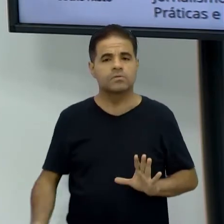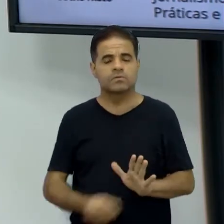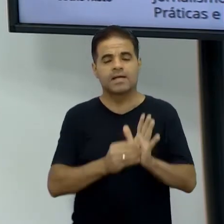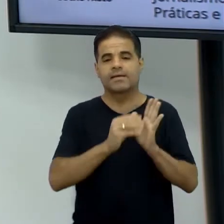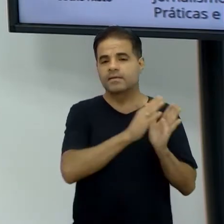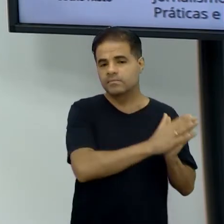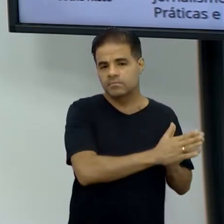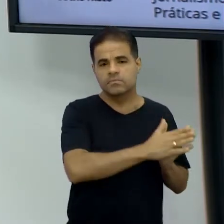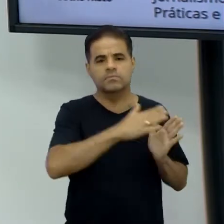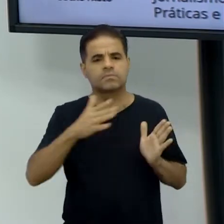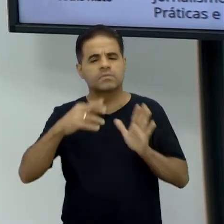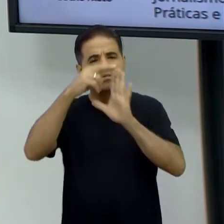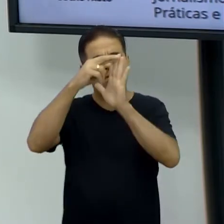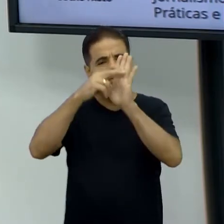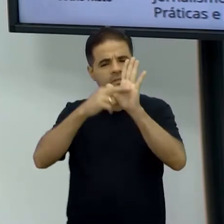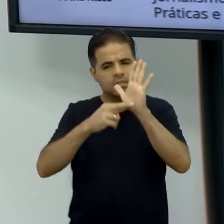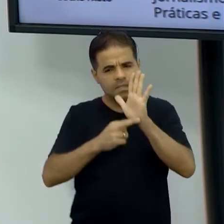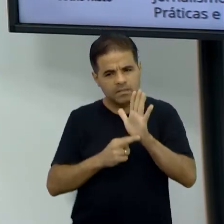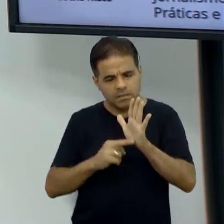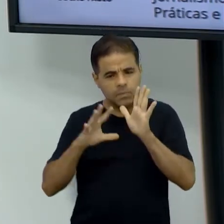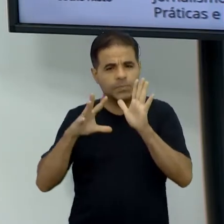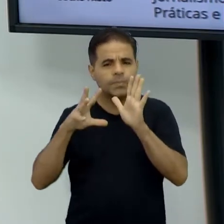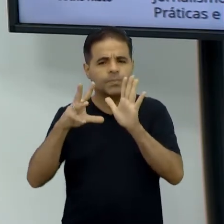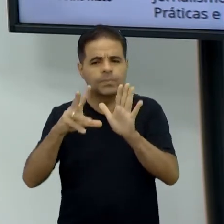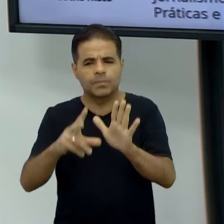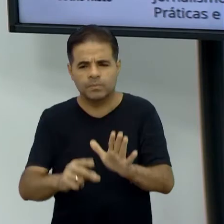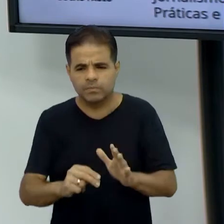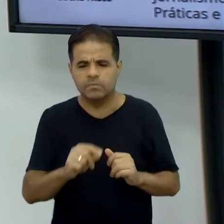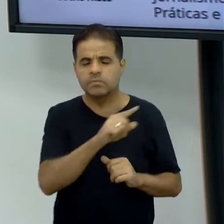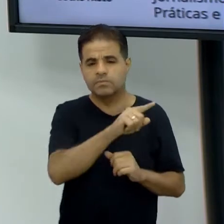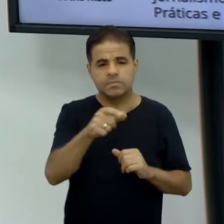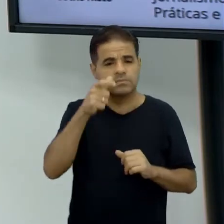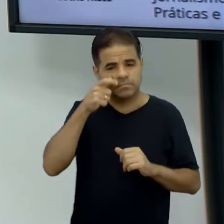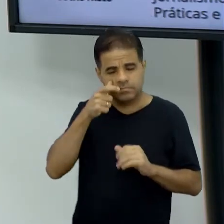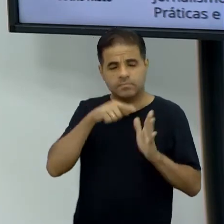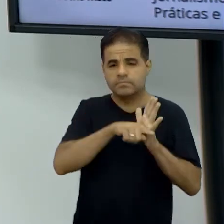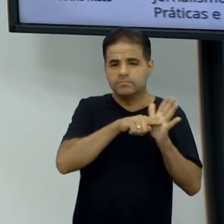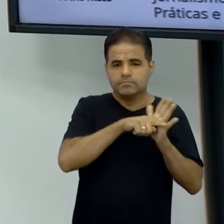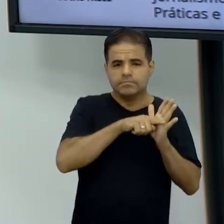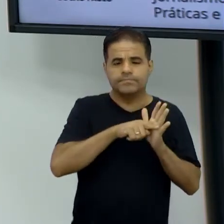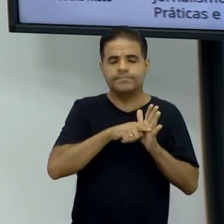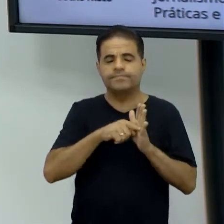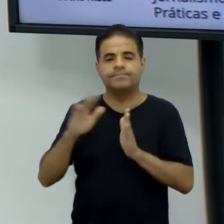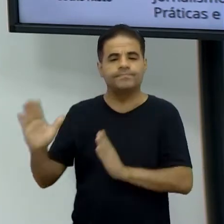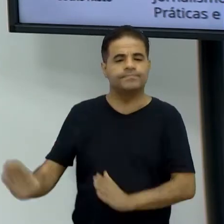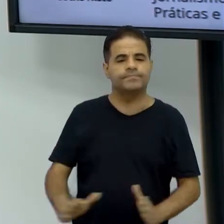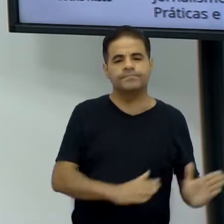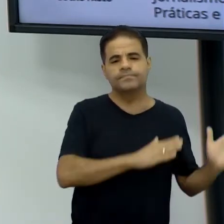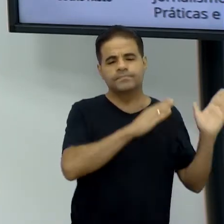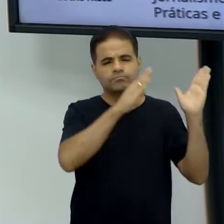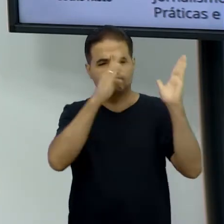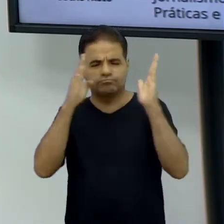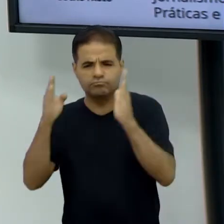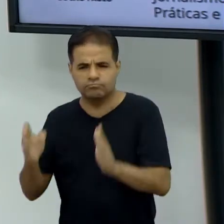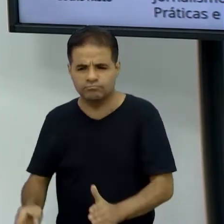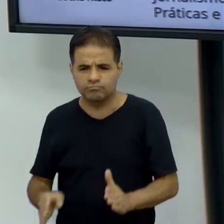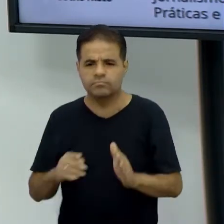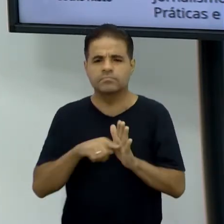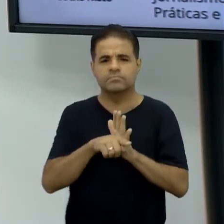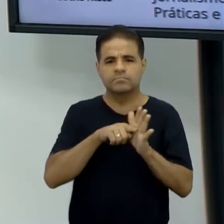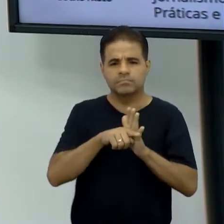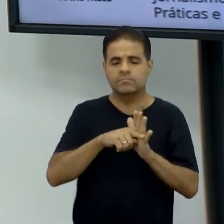das regras, de todo o funcionamento, mas que vocês investigaram, porque o nosso aprofundamento, Osmar, ele trata de uma